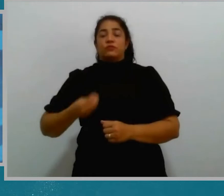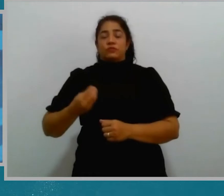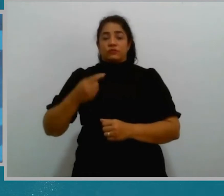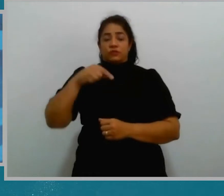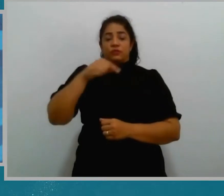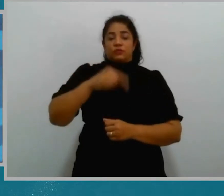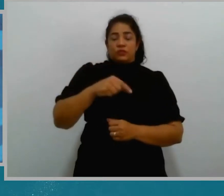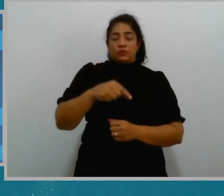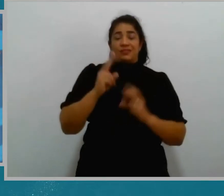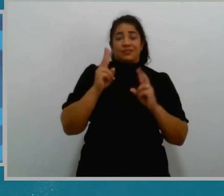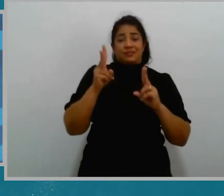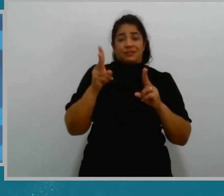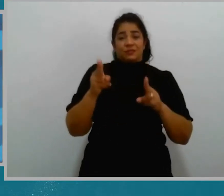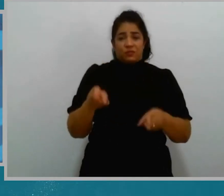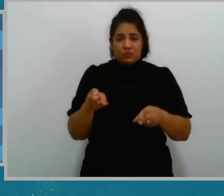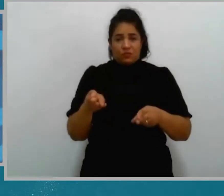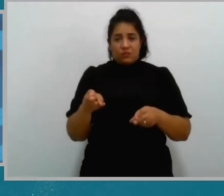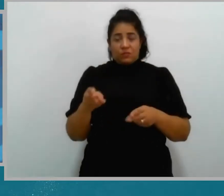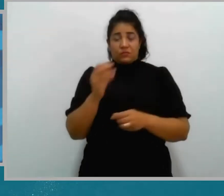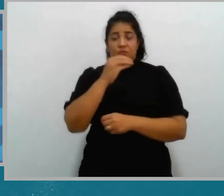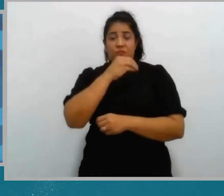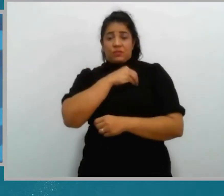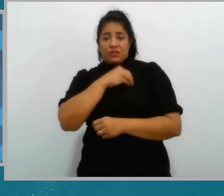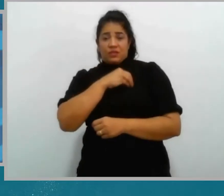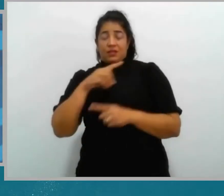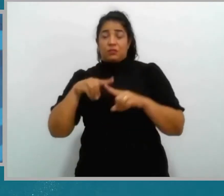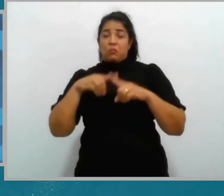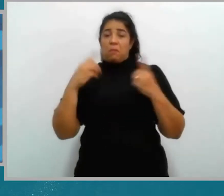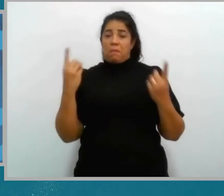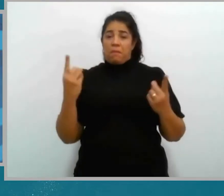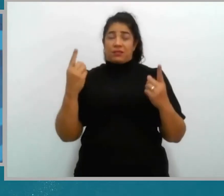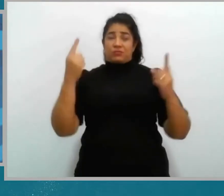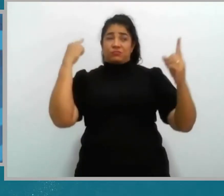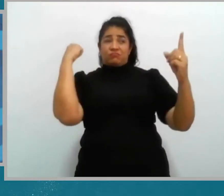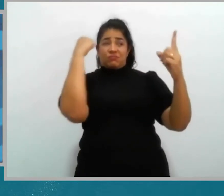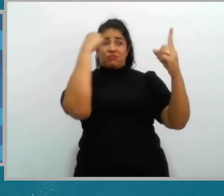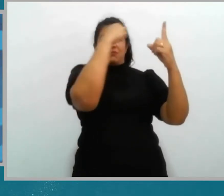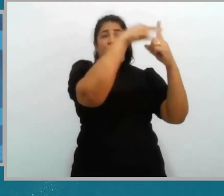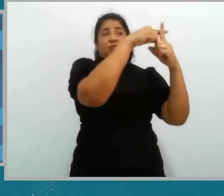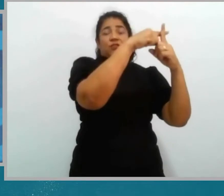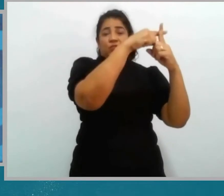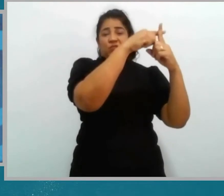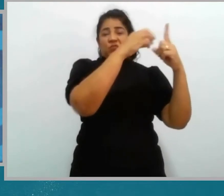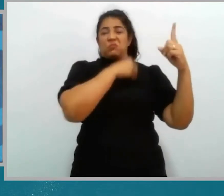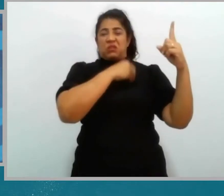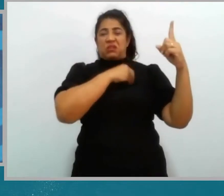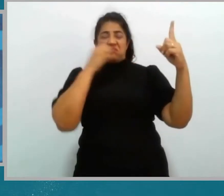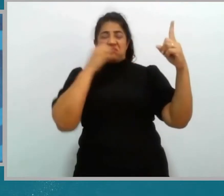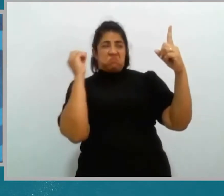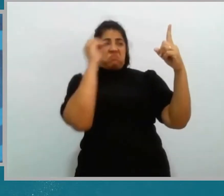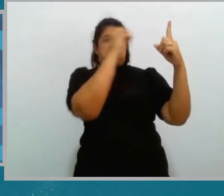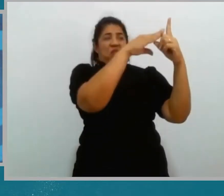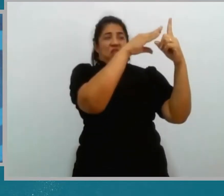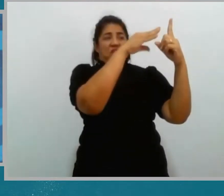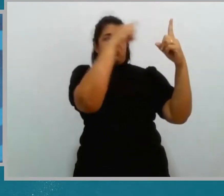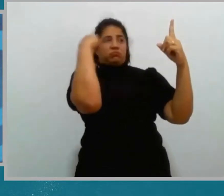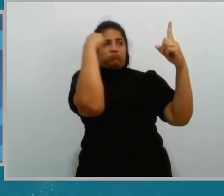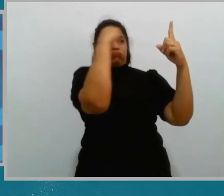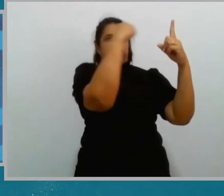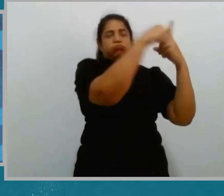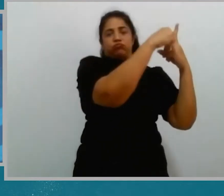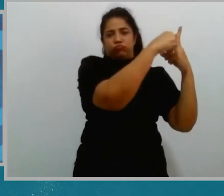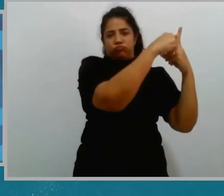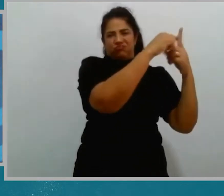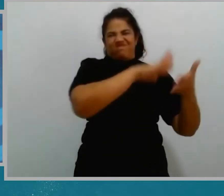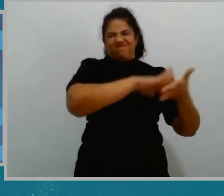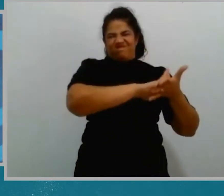Ele levou à cruz a nossa carne pecaminosa. Vamos mostrar outra vez? Cadê aquelas 3 figuras? Mostrar para os